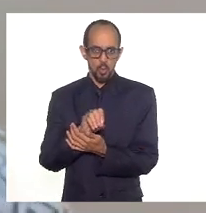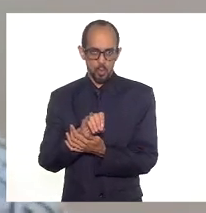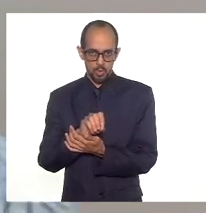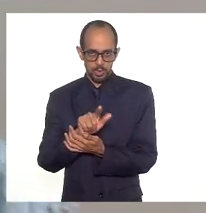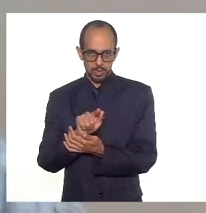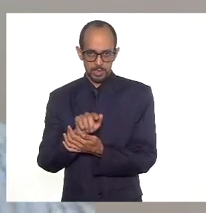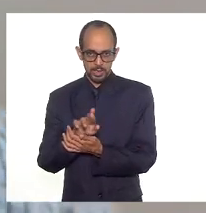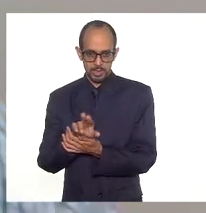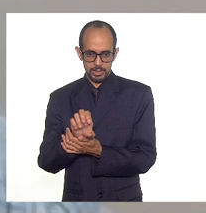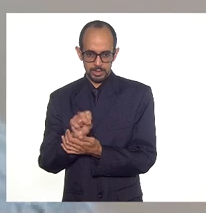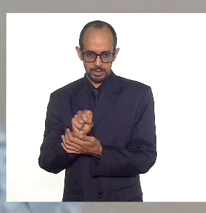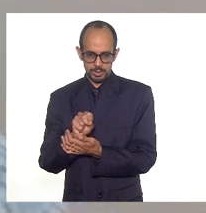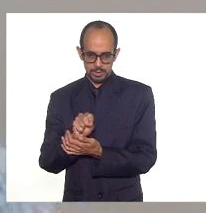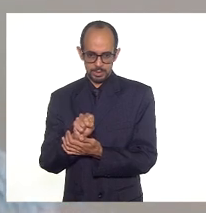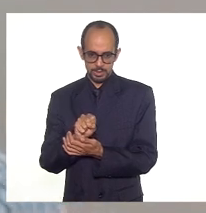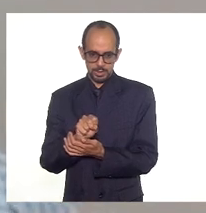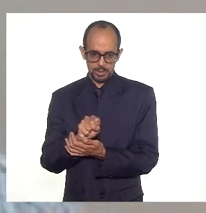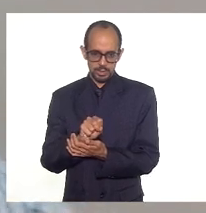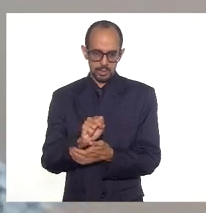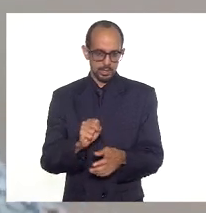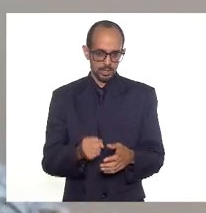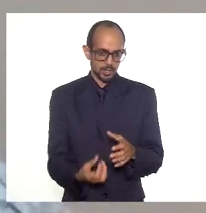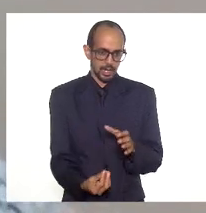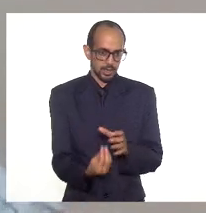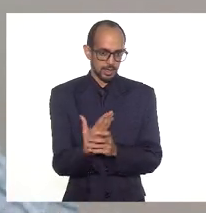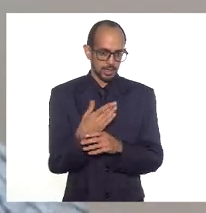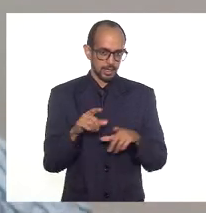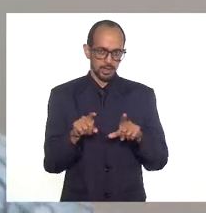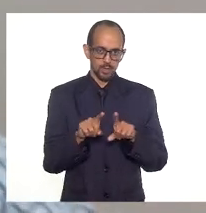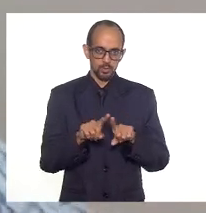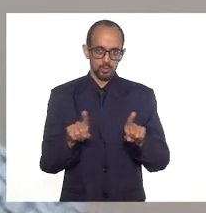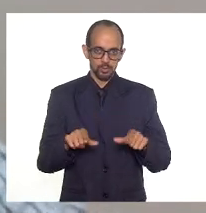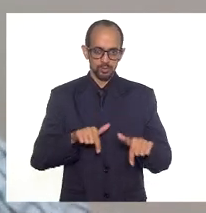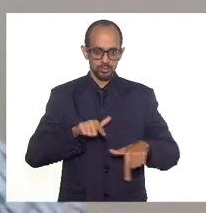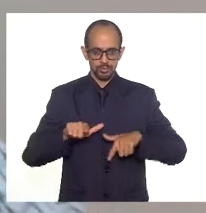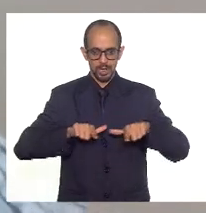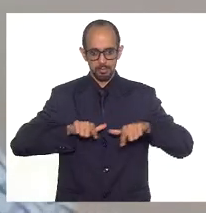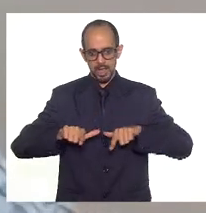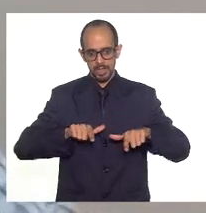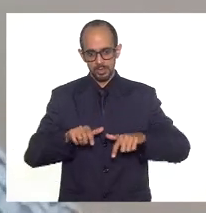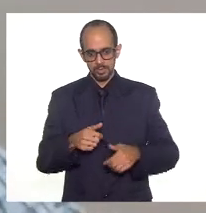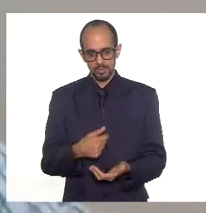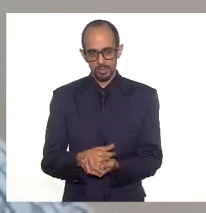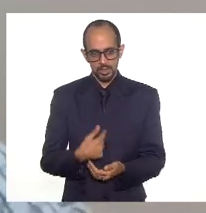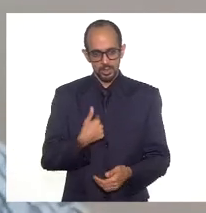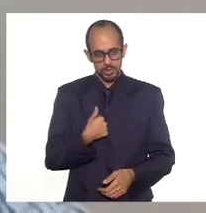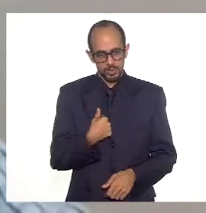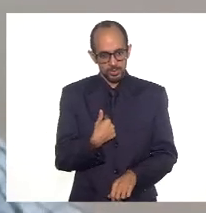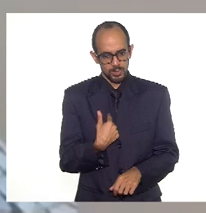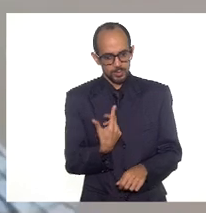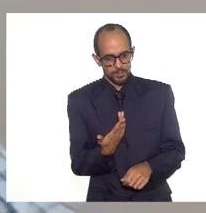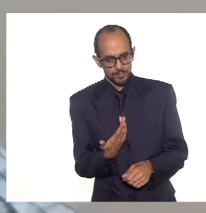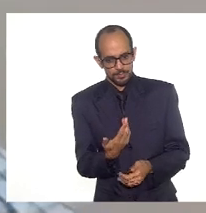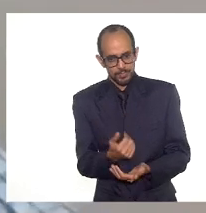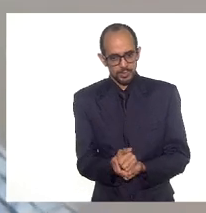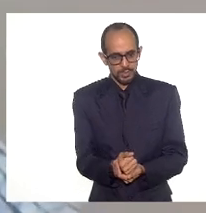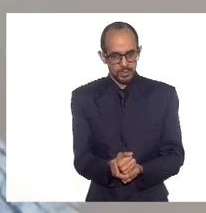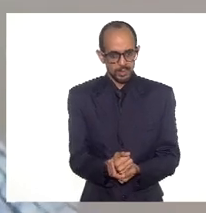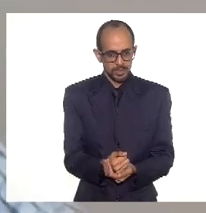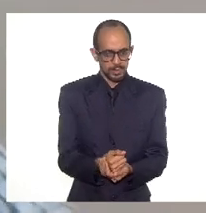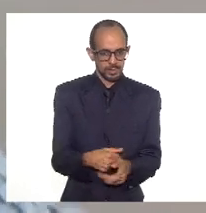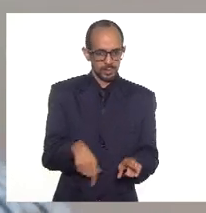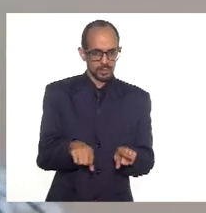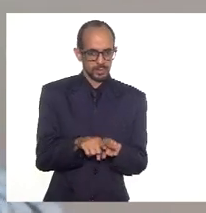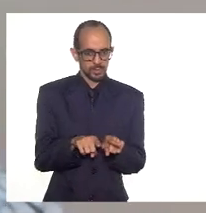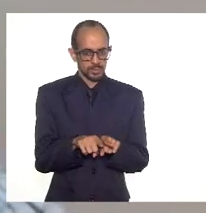ali após o... E eu vou ser muito claro, igual parlamentar ali em cima da presidenta Dilma, né, eu não